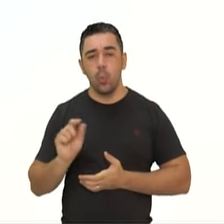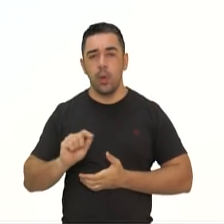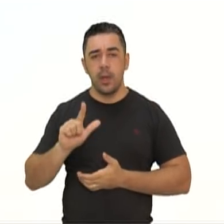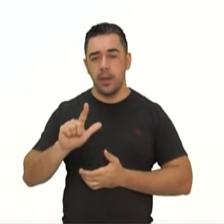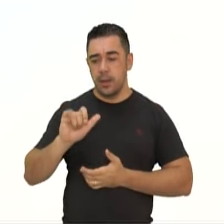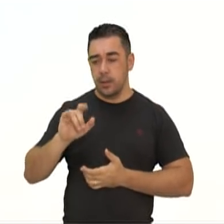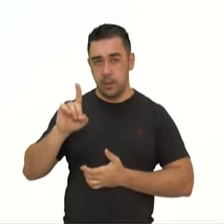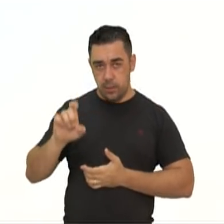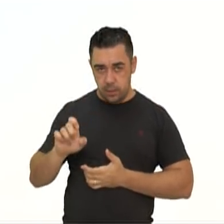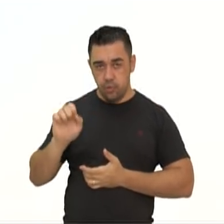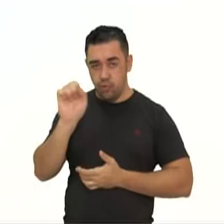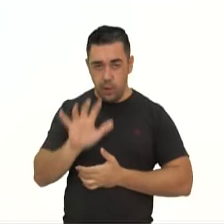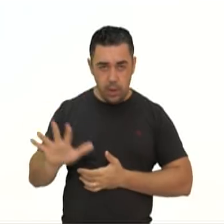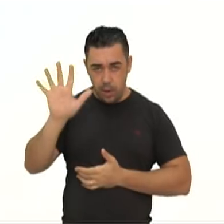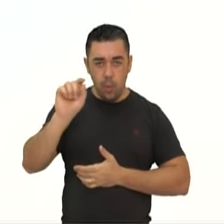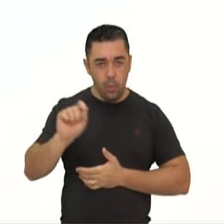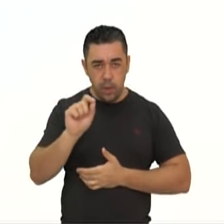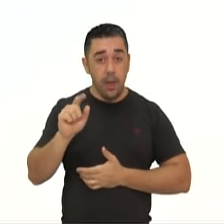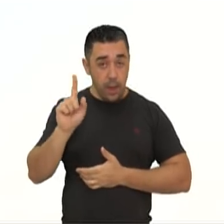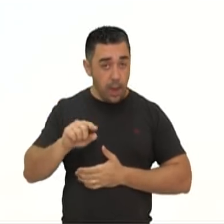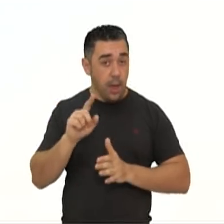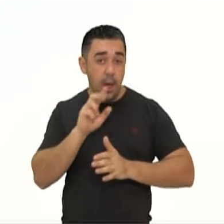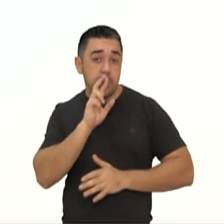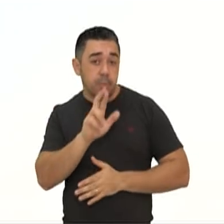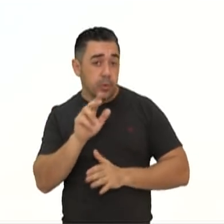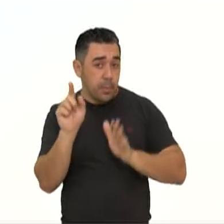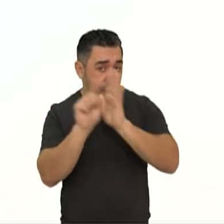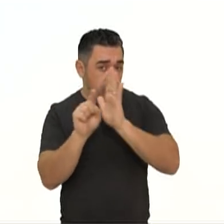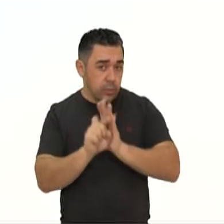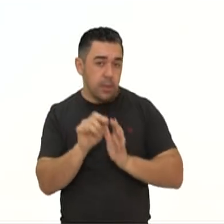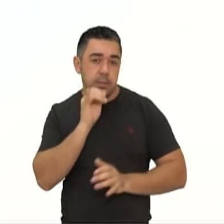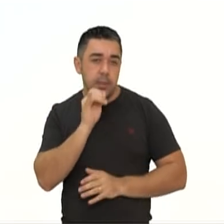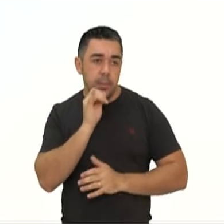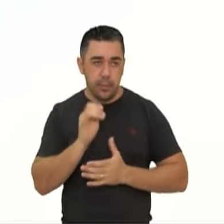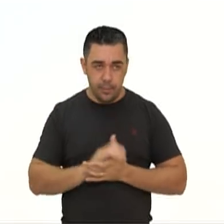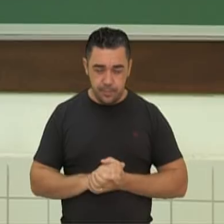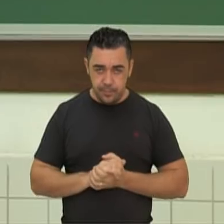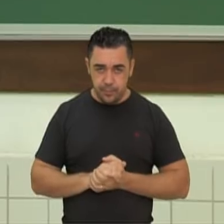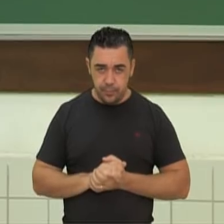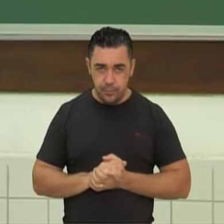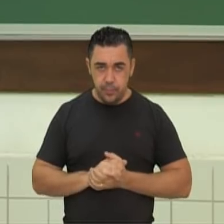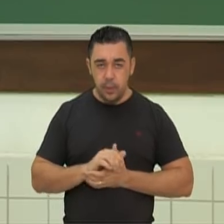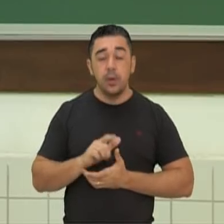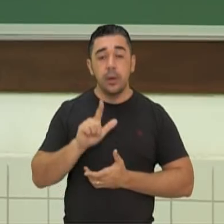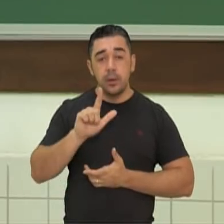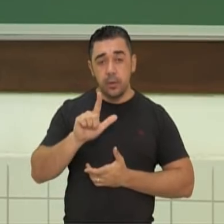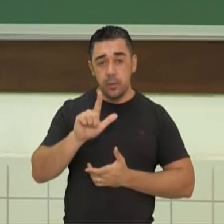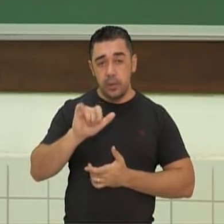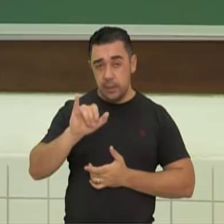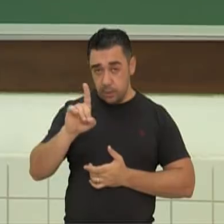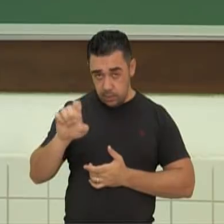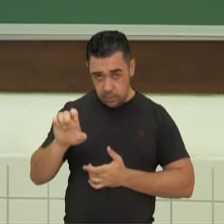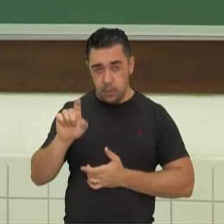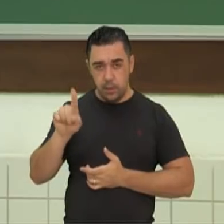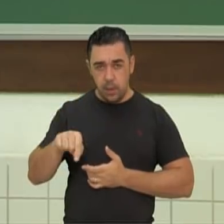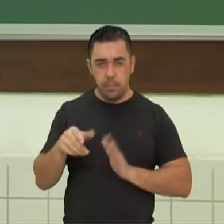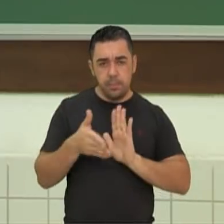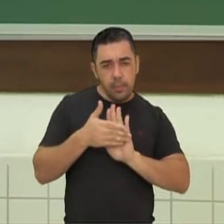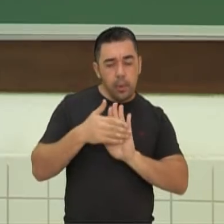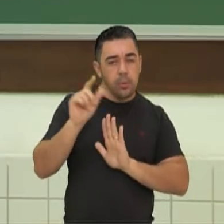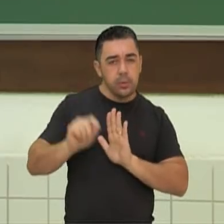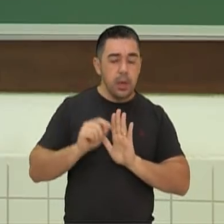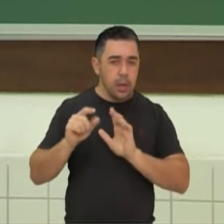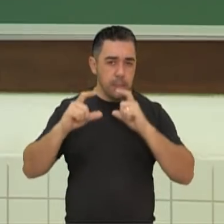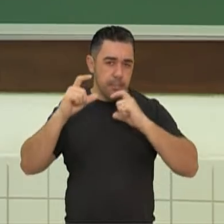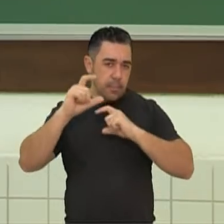lead, de uma maneira geral, deve responder a algumas questões básicas como: pessoal, o lead tem por propósito, por